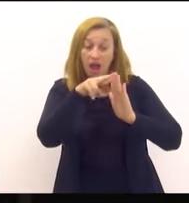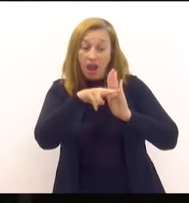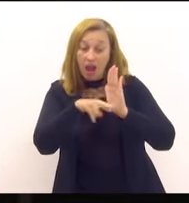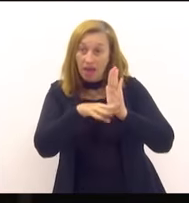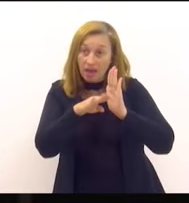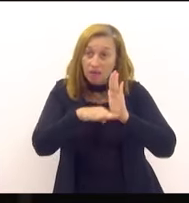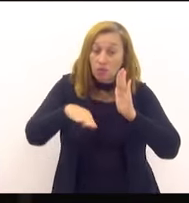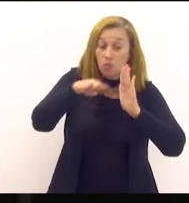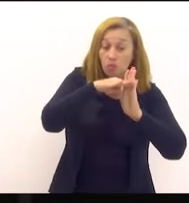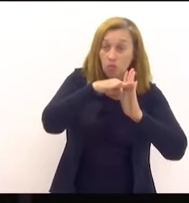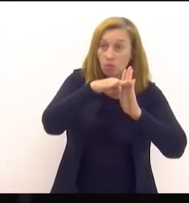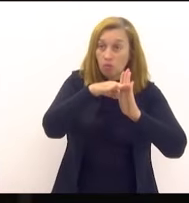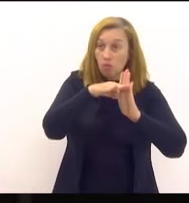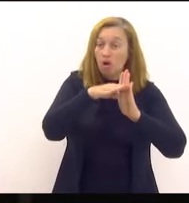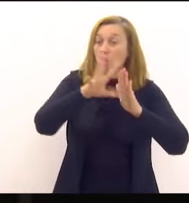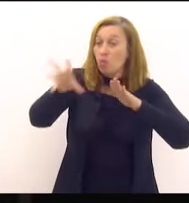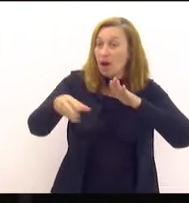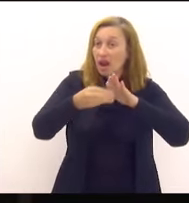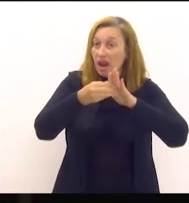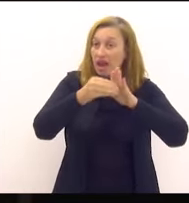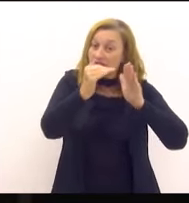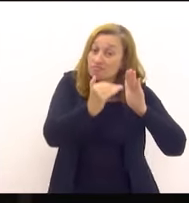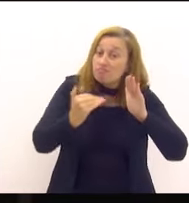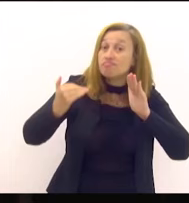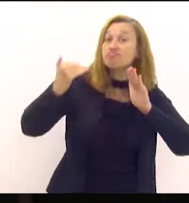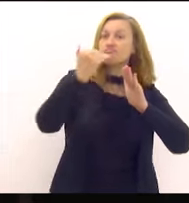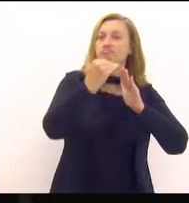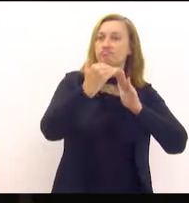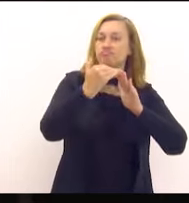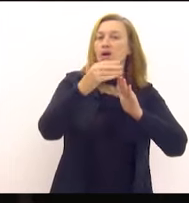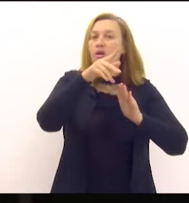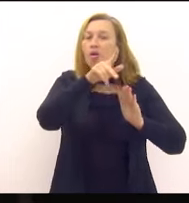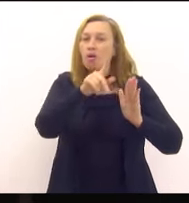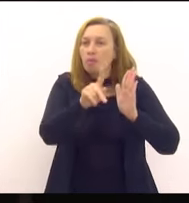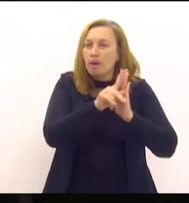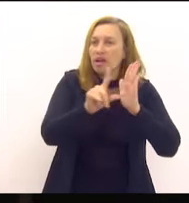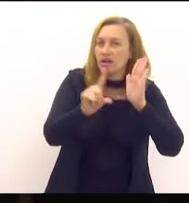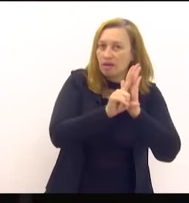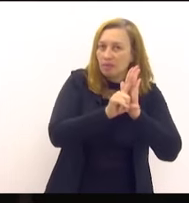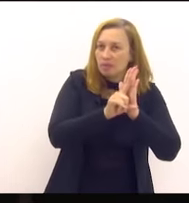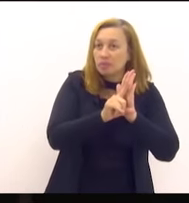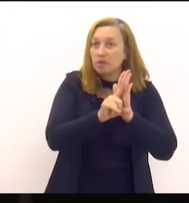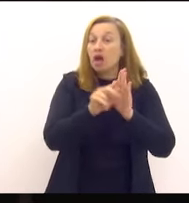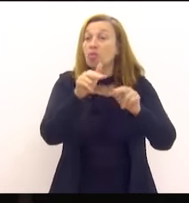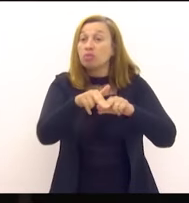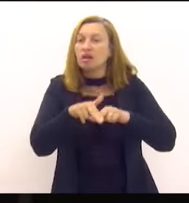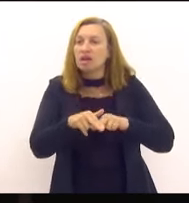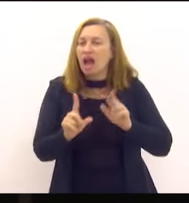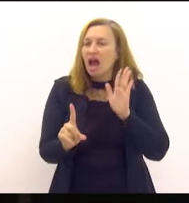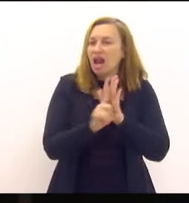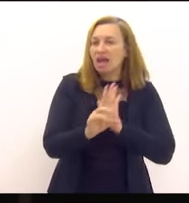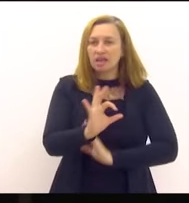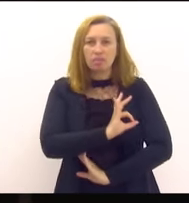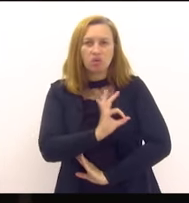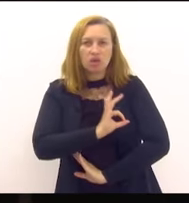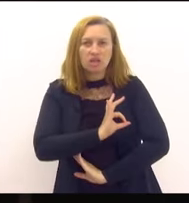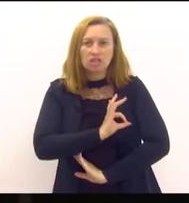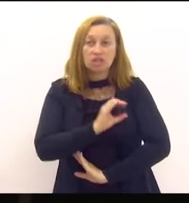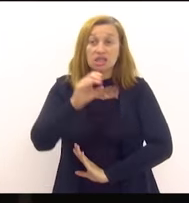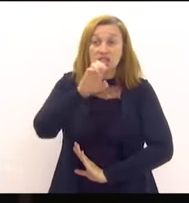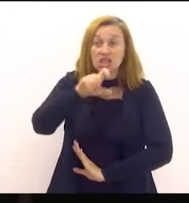lei complementar ela está superior a uma lei ordinária, um PL, e, portanto, a Lei Orgânica da Polícia Civil, ela